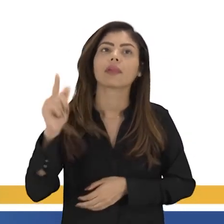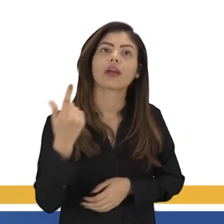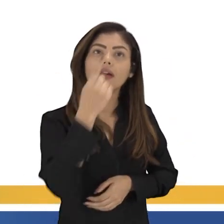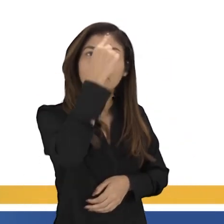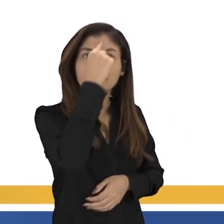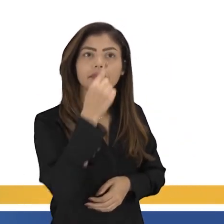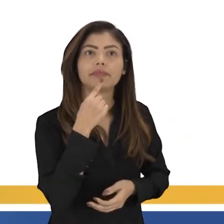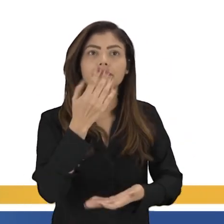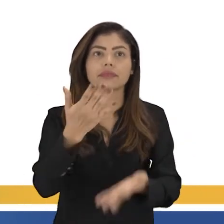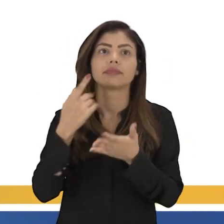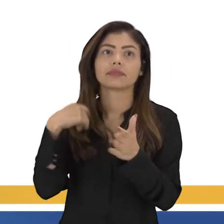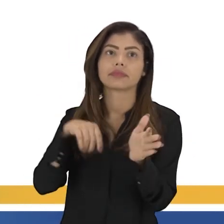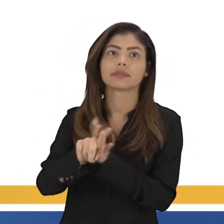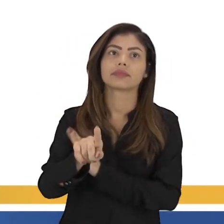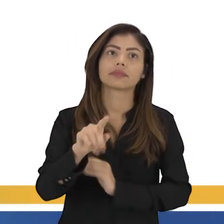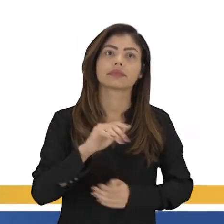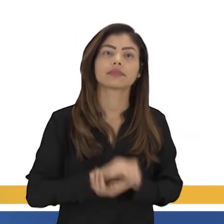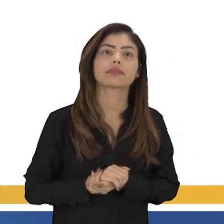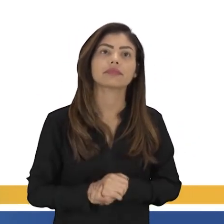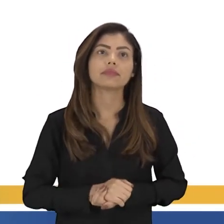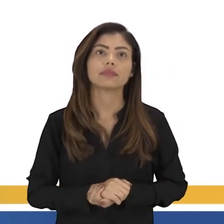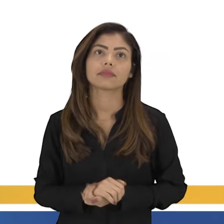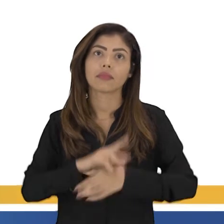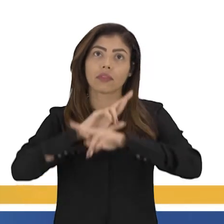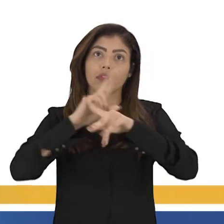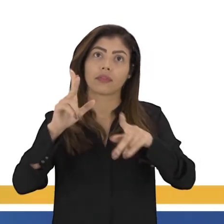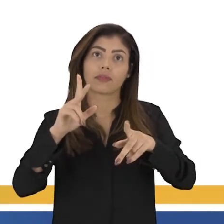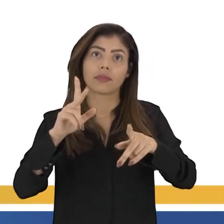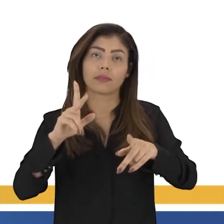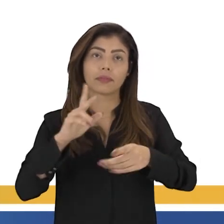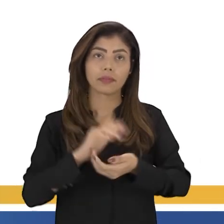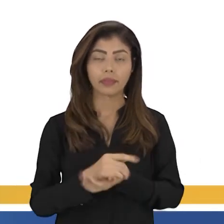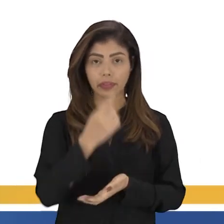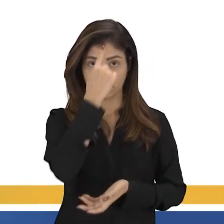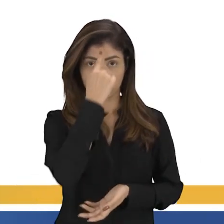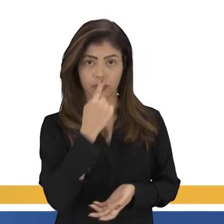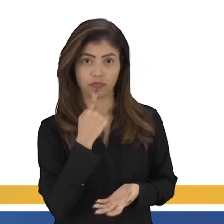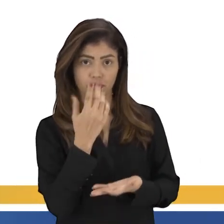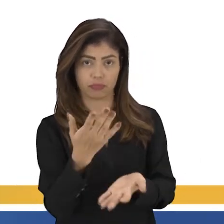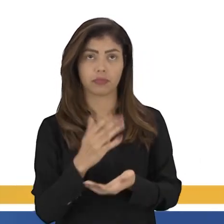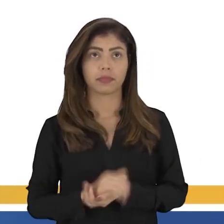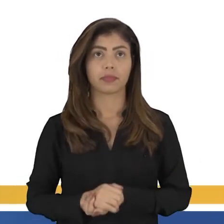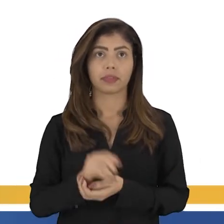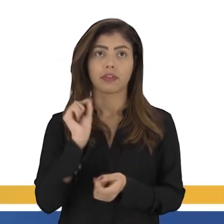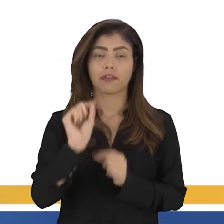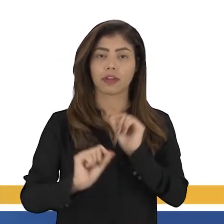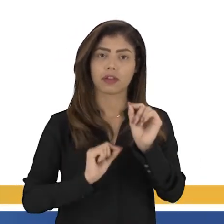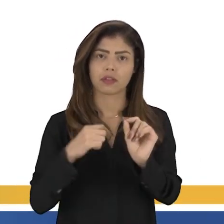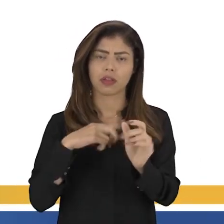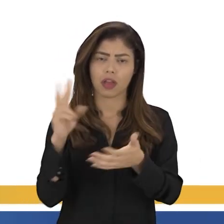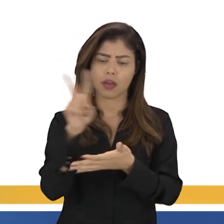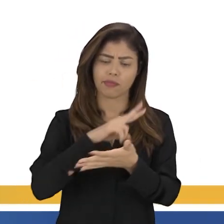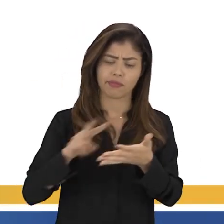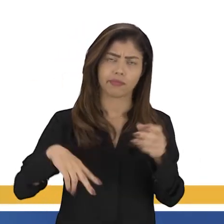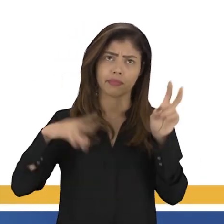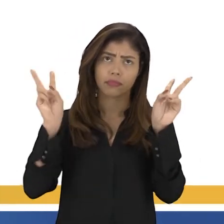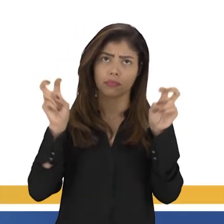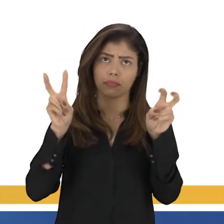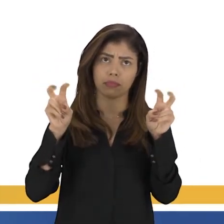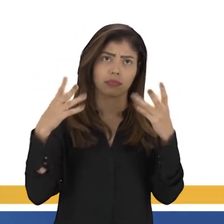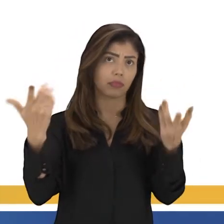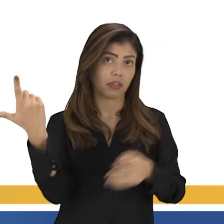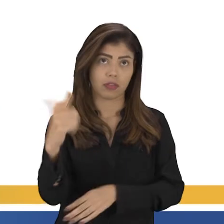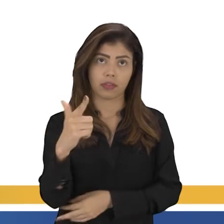Enem. Pista tipográfica totalmente, olha, é um cartoon, é uma imagem. Então eu vou fazer o quê? Leitura do título. Tem título?